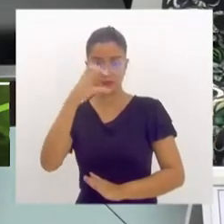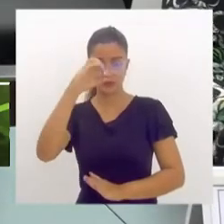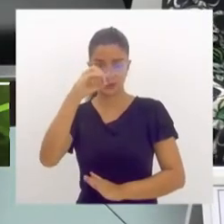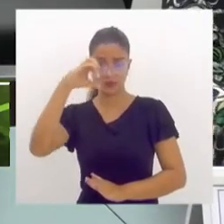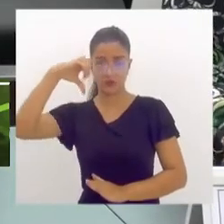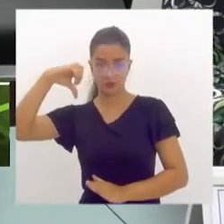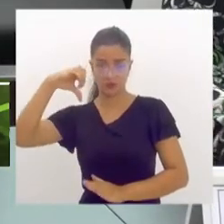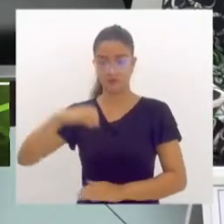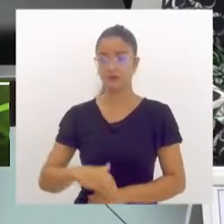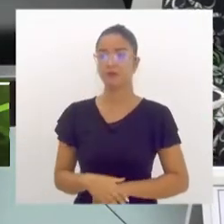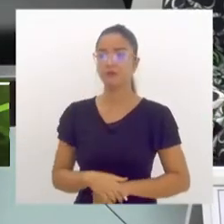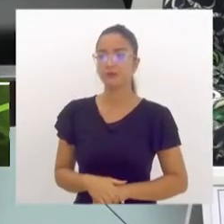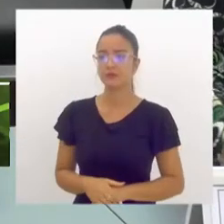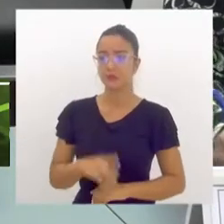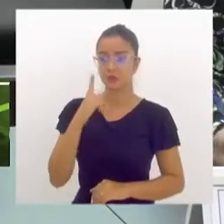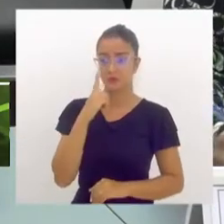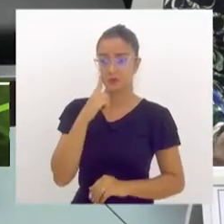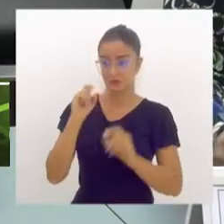favor?